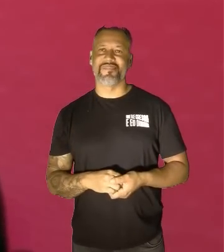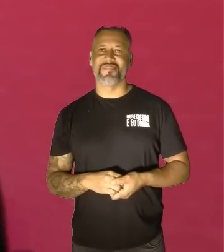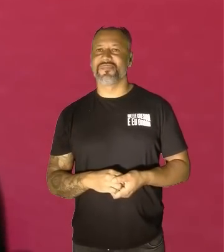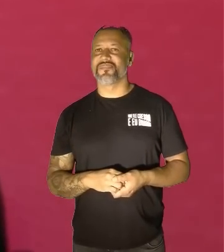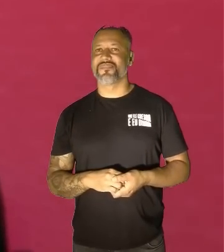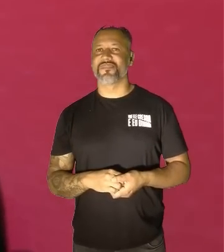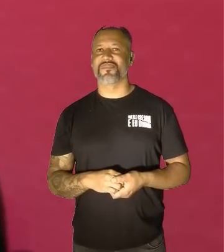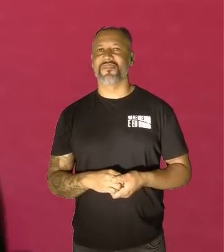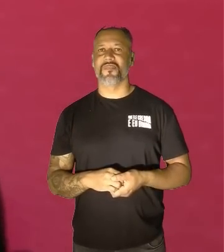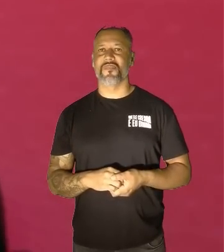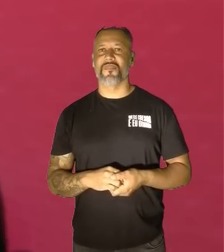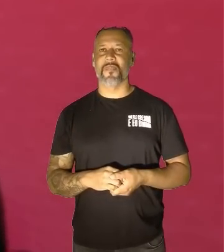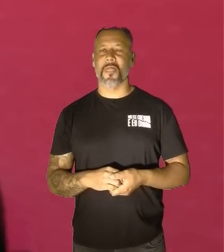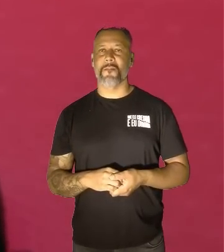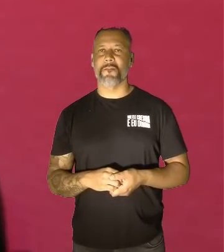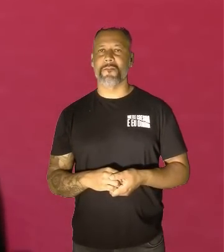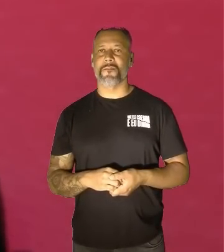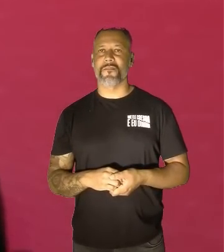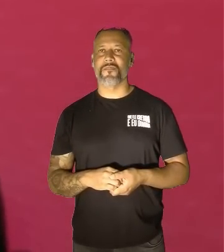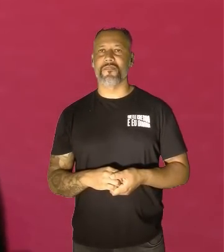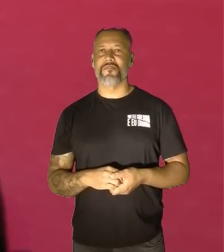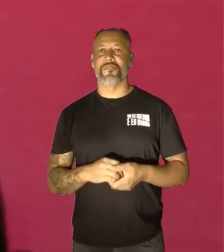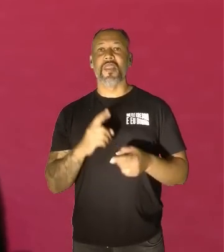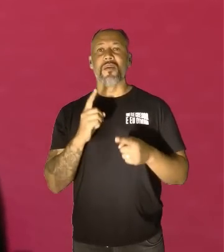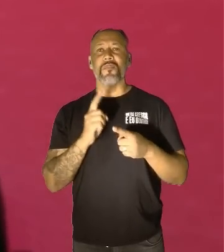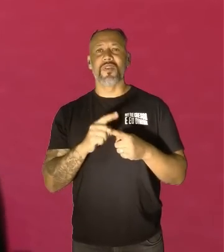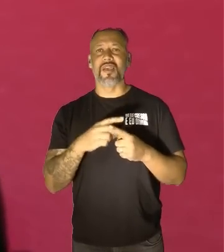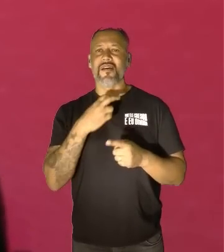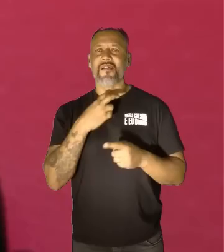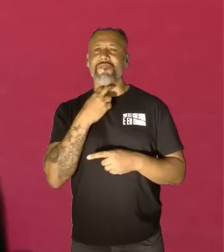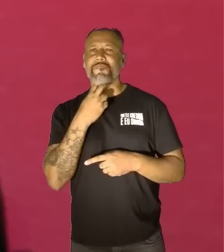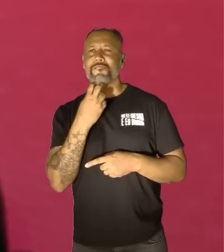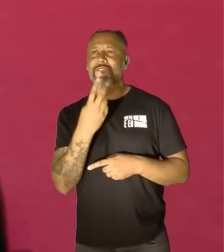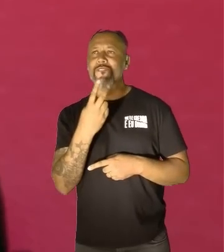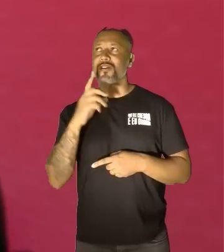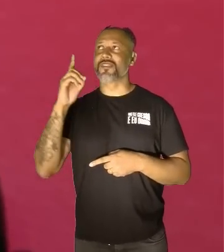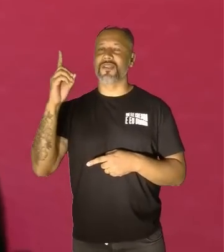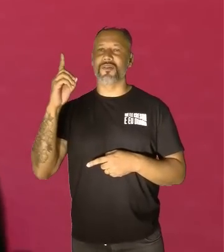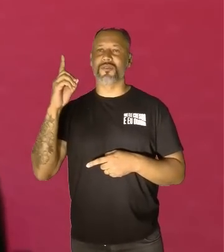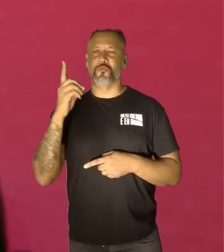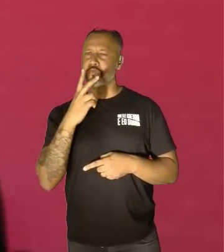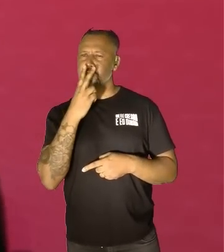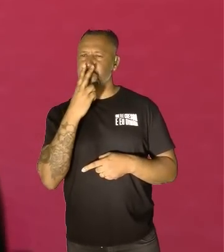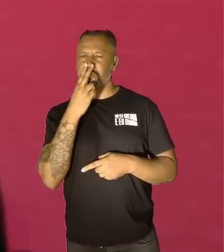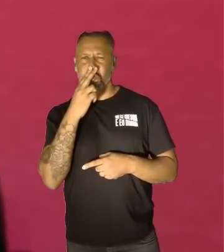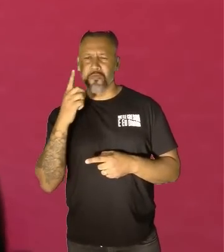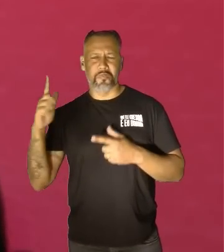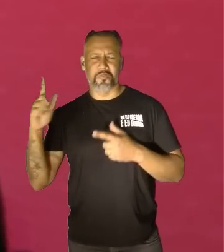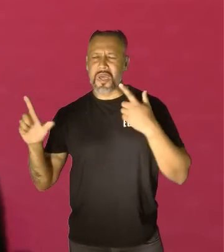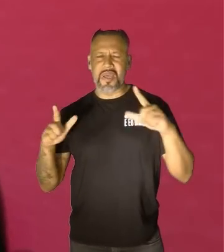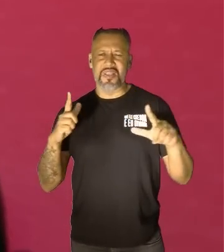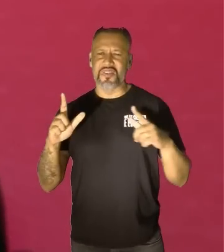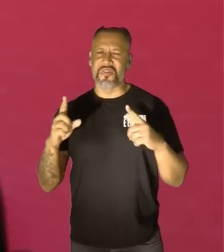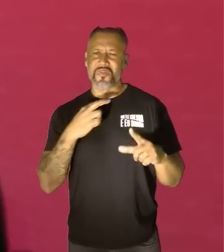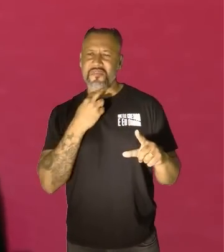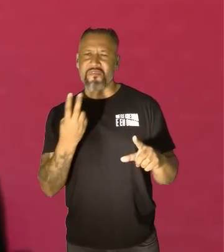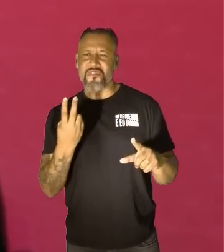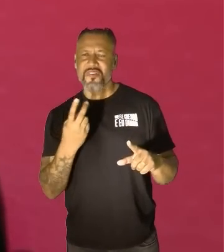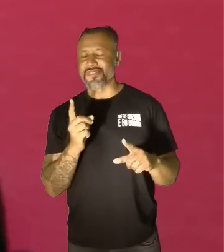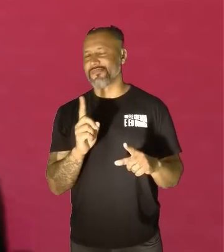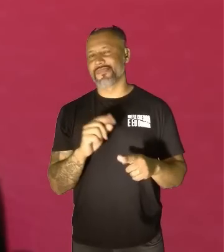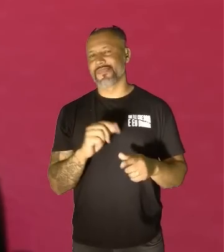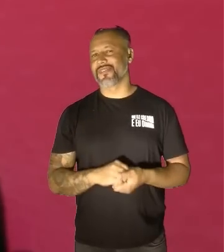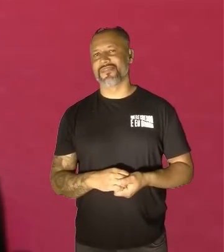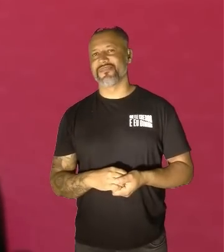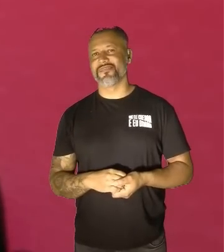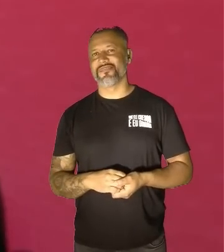A voz de Deus nunca vai se parecer com a voz de quem não o serve. Eli poderia estar mais ou